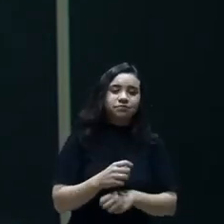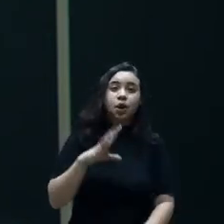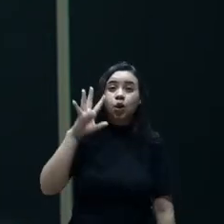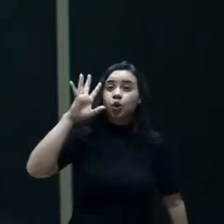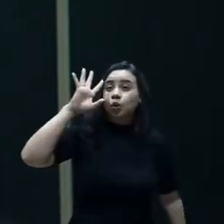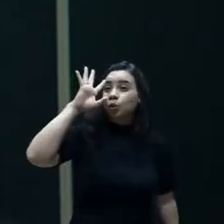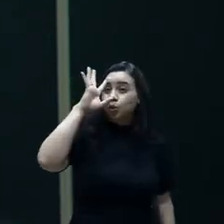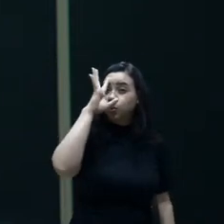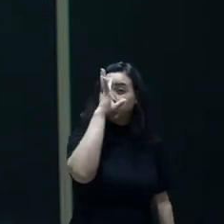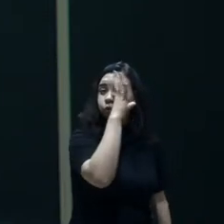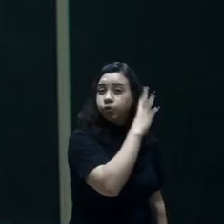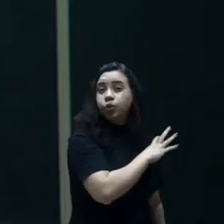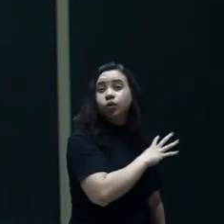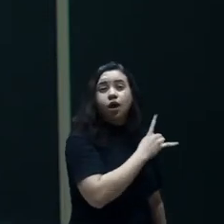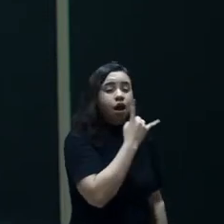nos seduz,